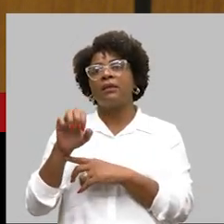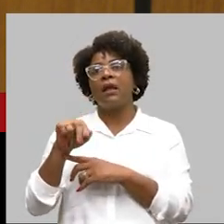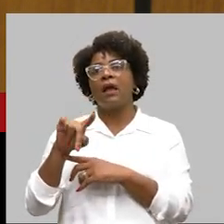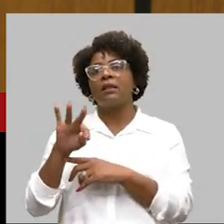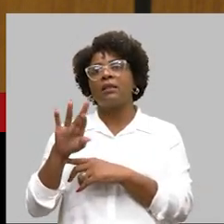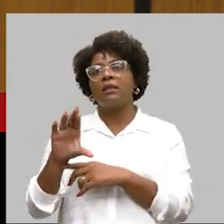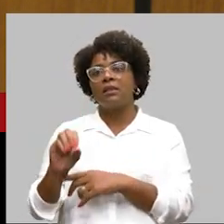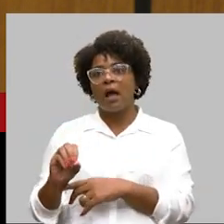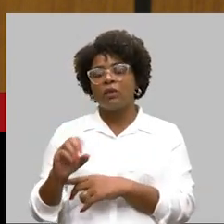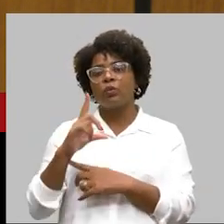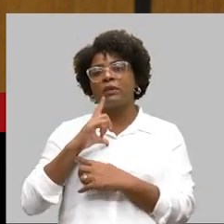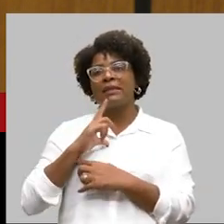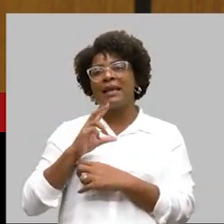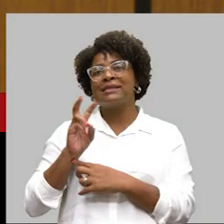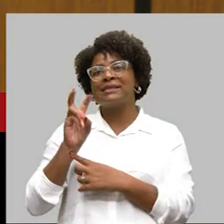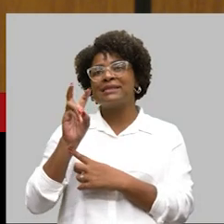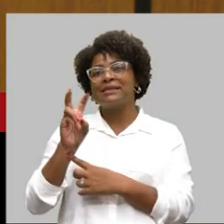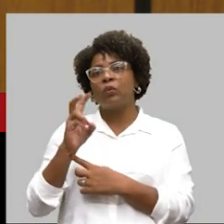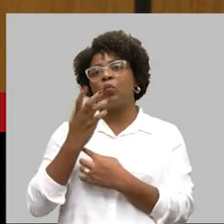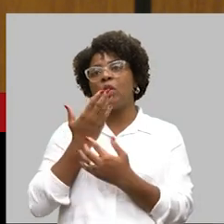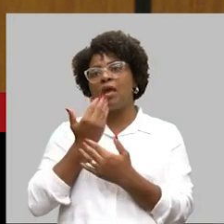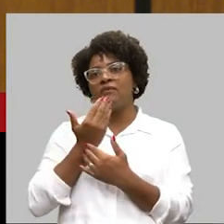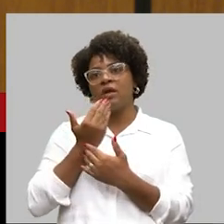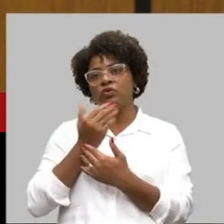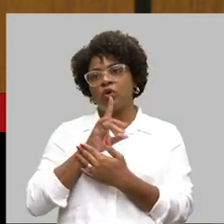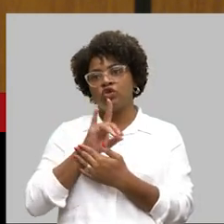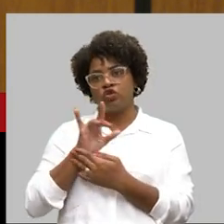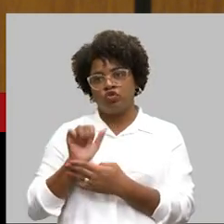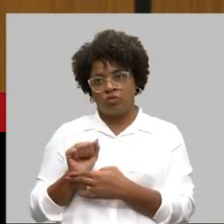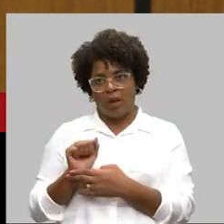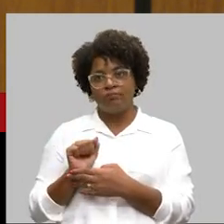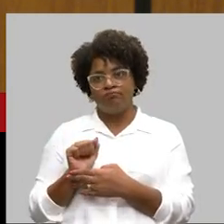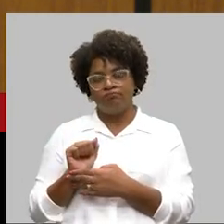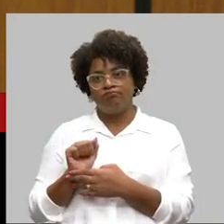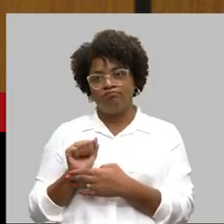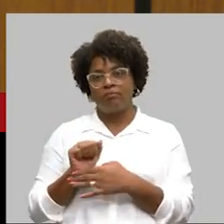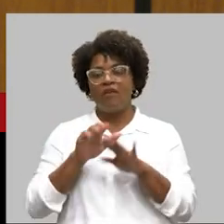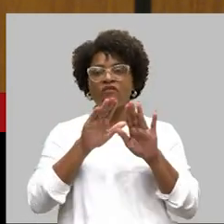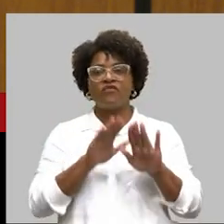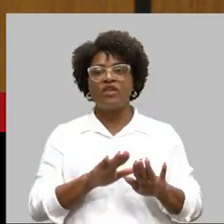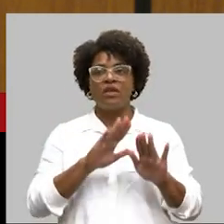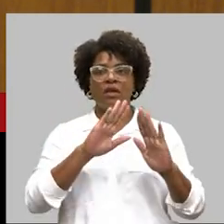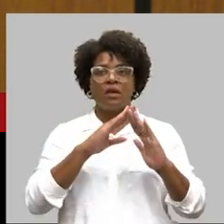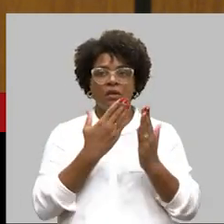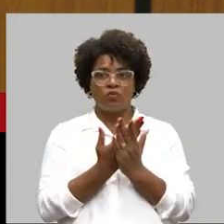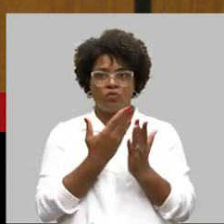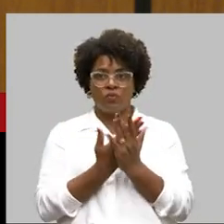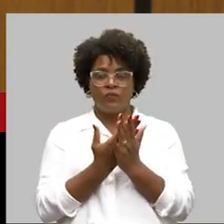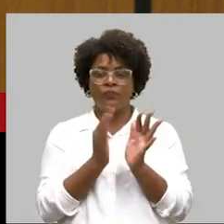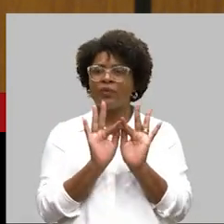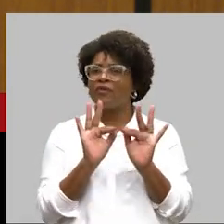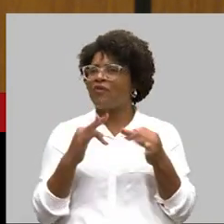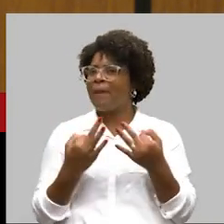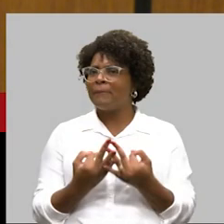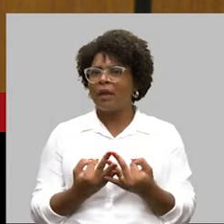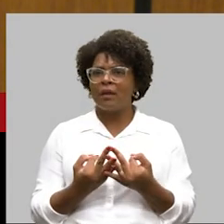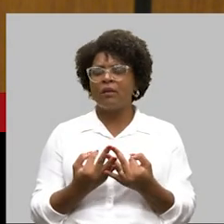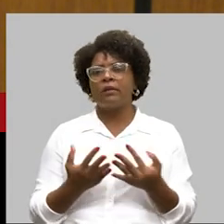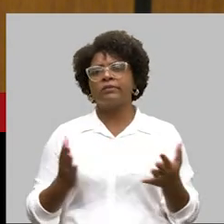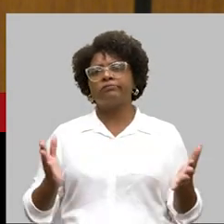C refeições as famílias sobretudo carentes não